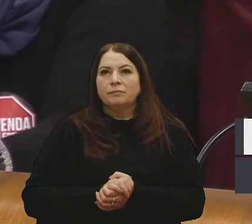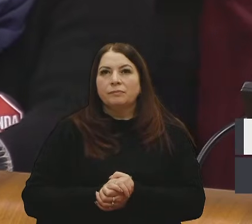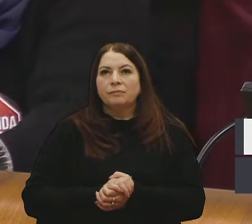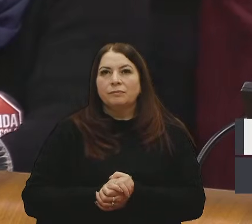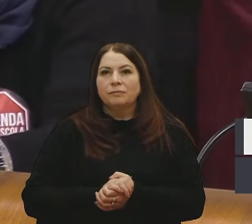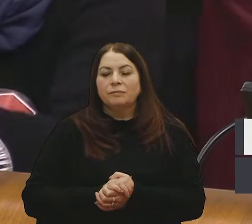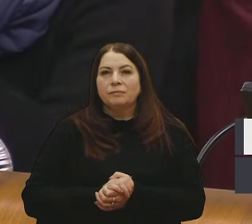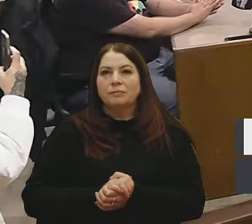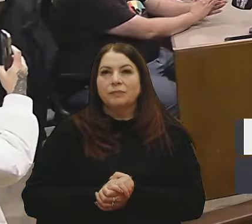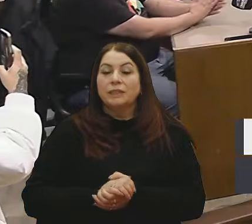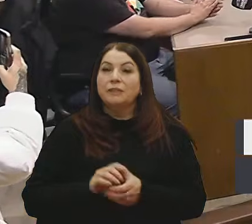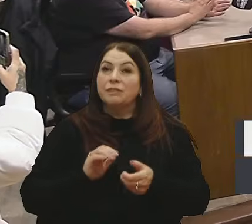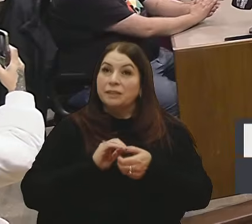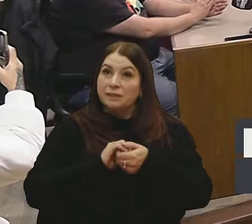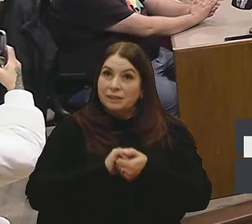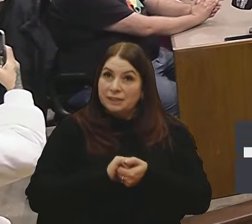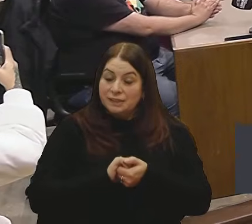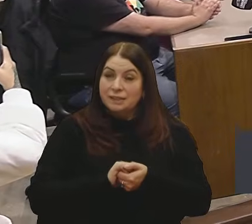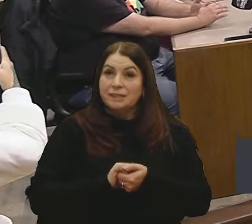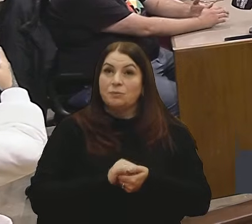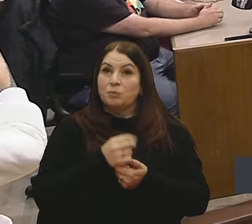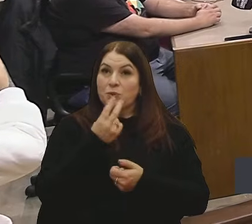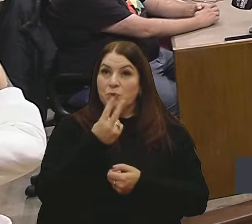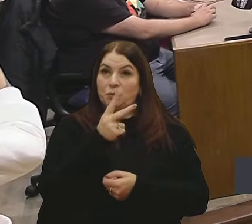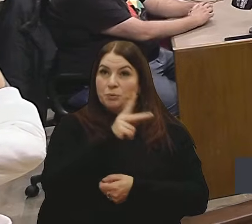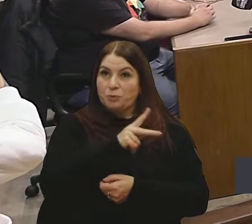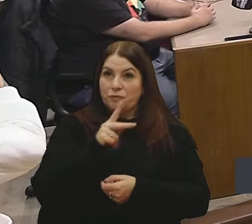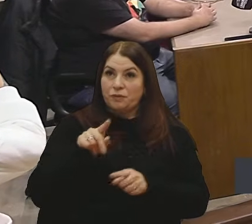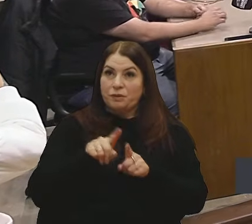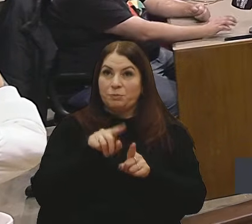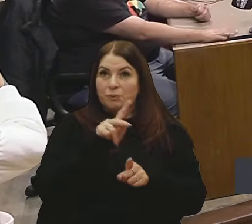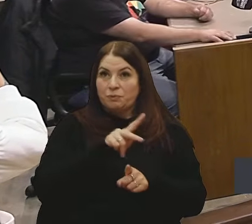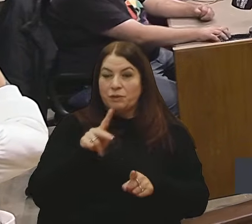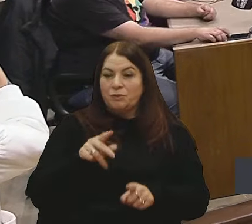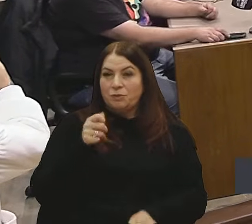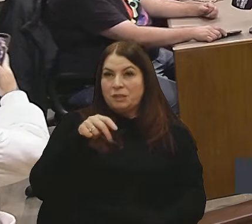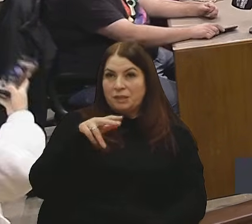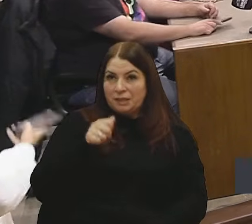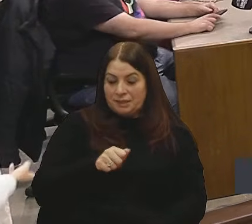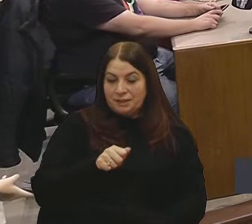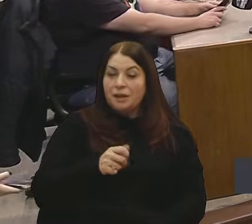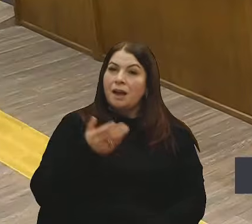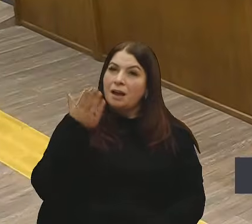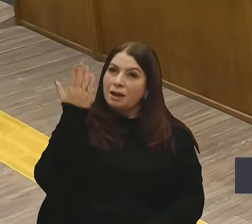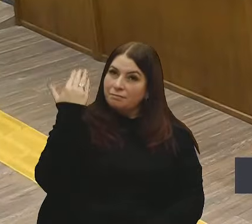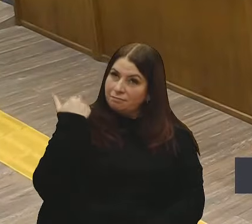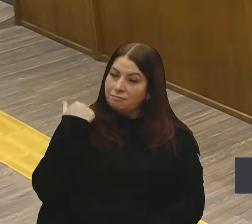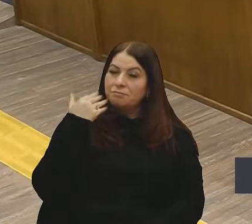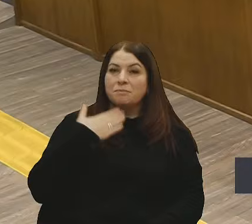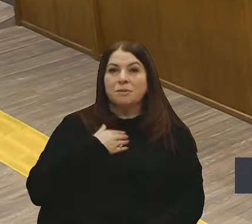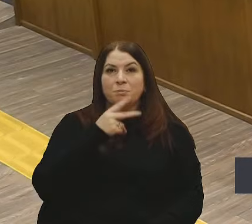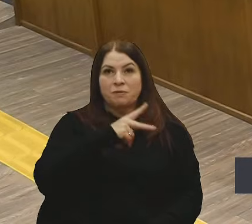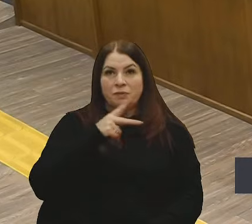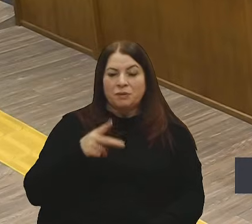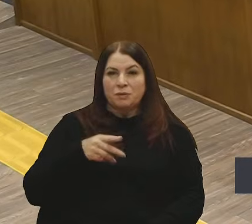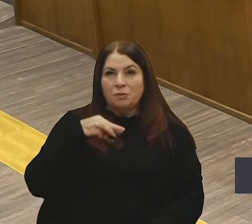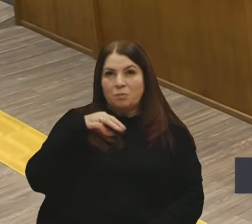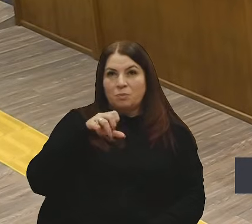então vamos fazer a saudação. Mas tem duas profs aqui. A professora Ana Luísa, que à época foi minha professora no Melvin,